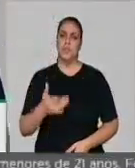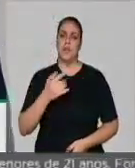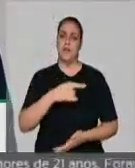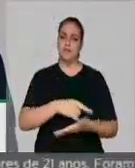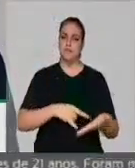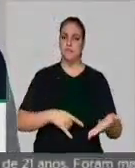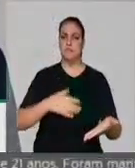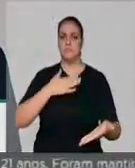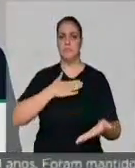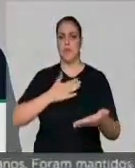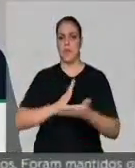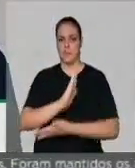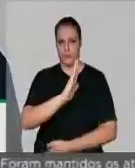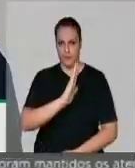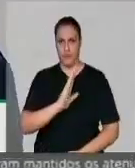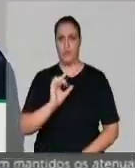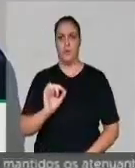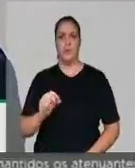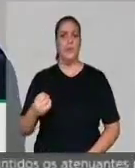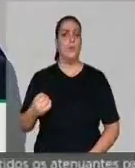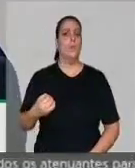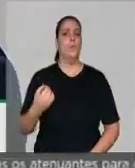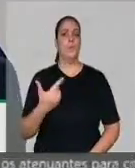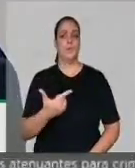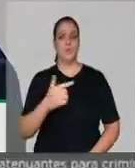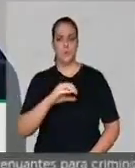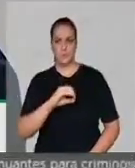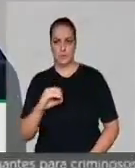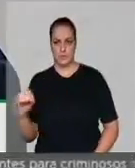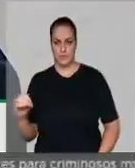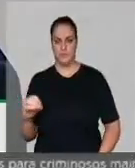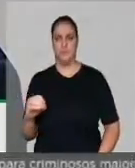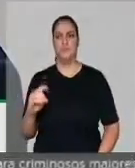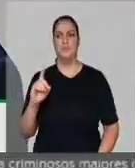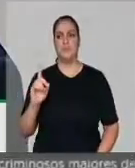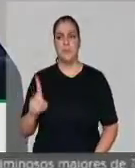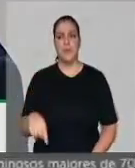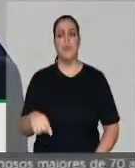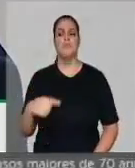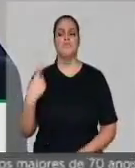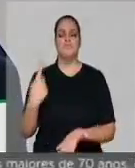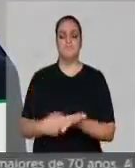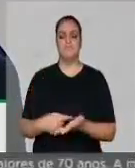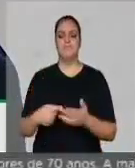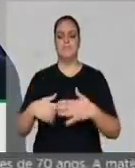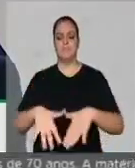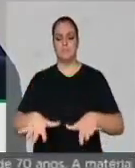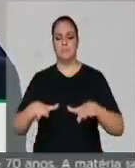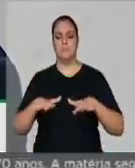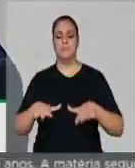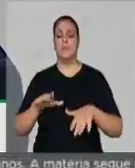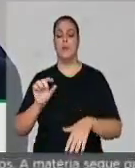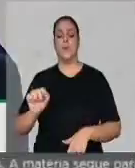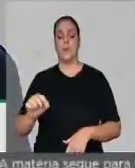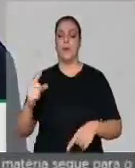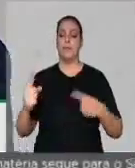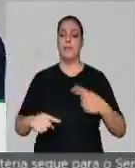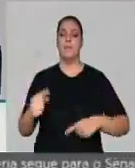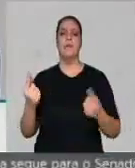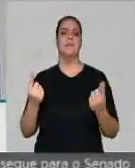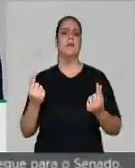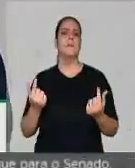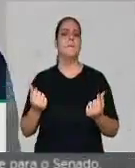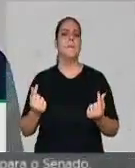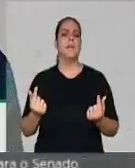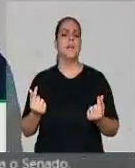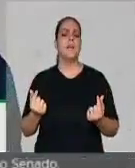o requerimento 200, para realizar uma audiência pública para debater o preço do gás de cozinha. Inclusive,